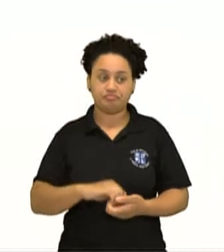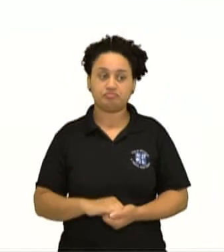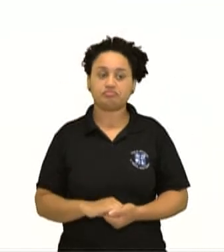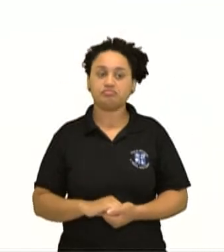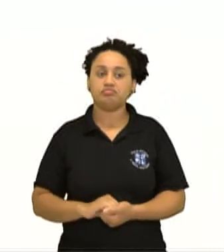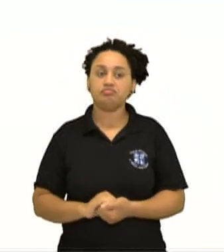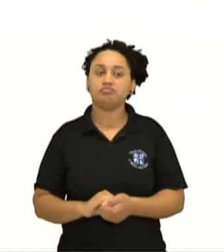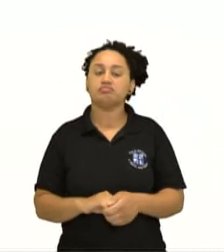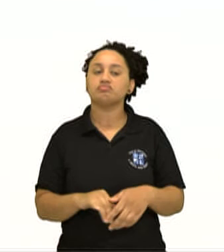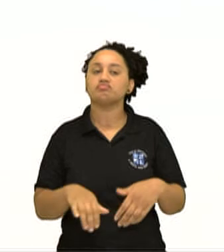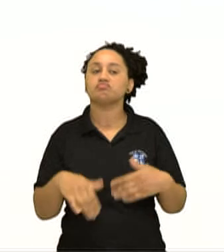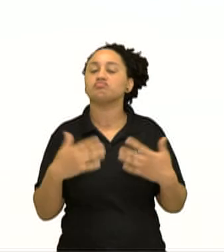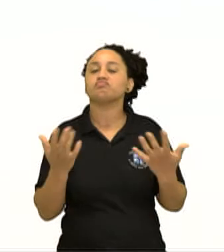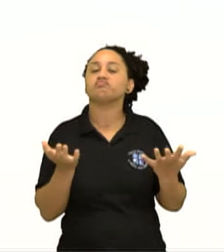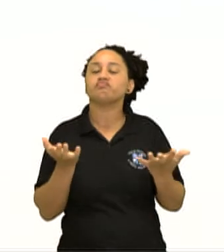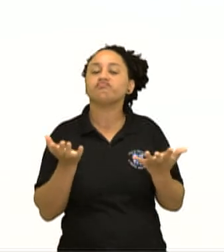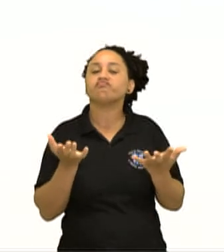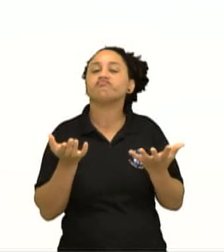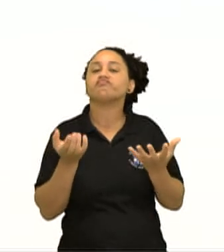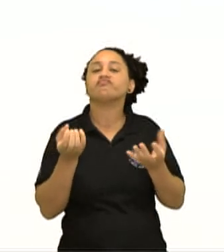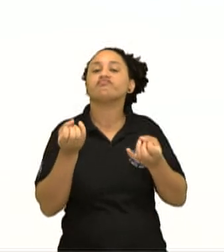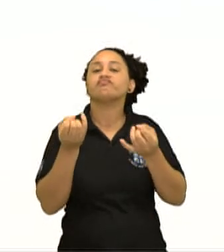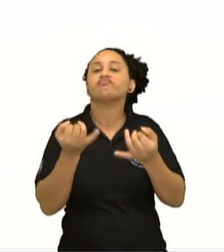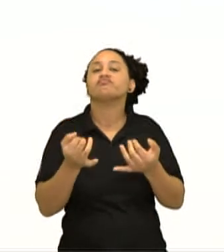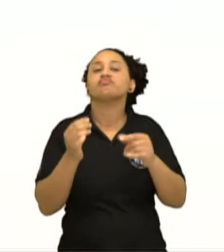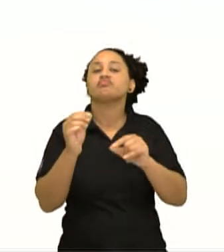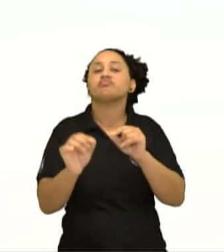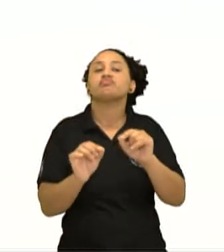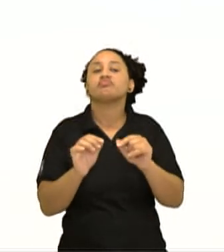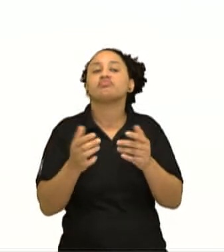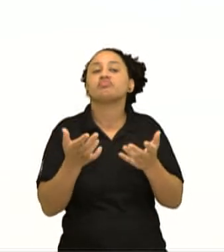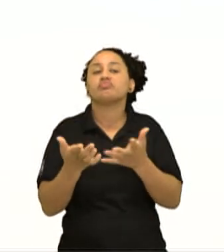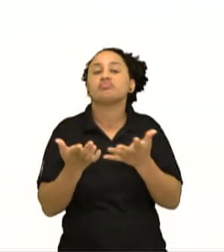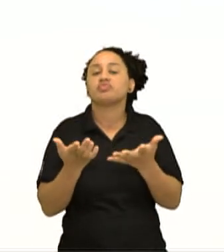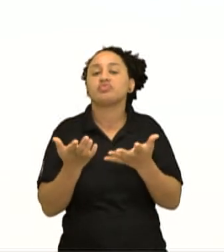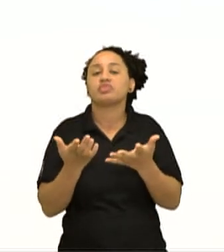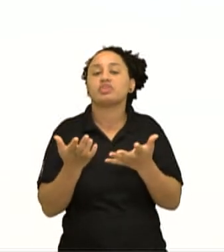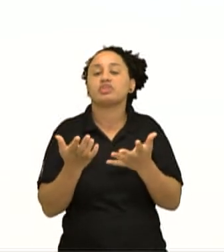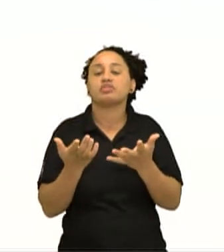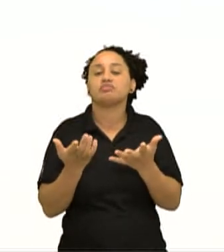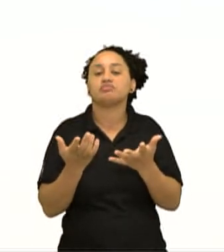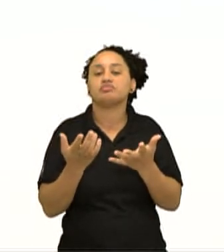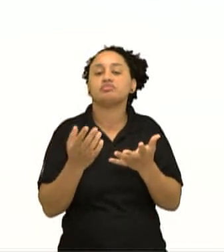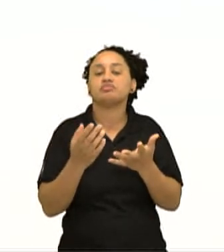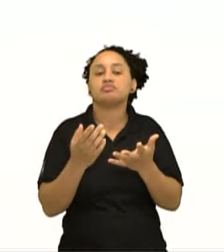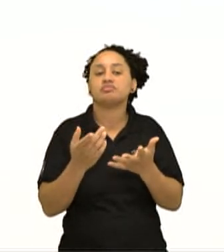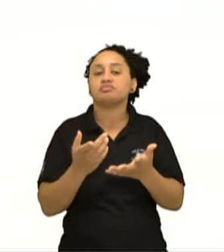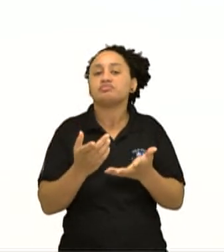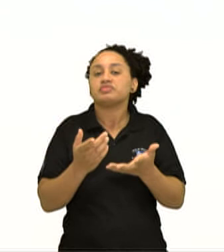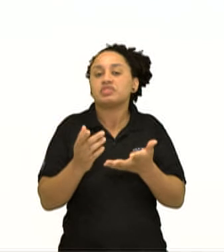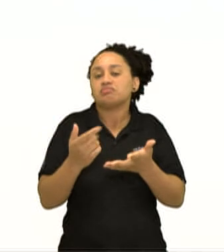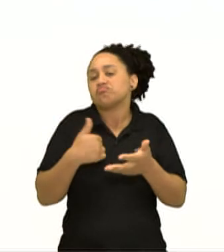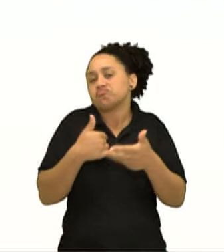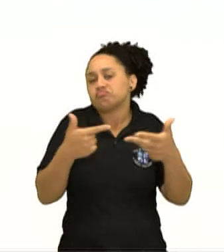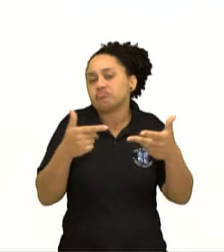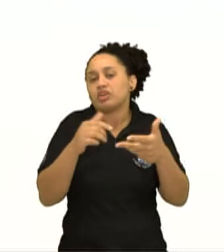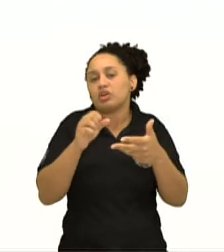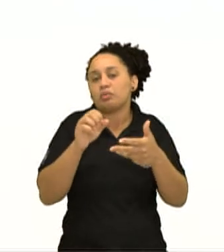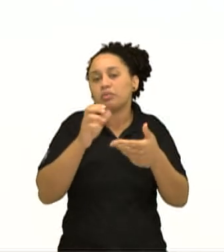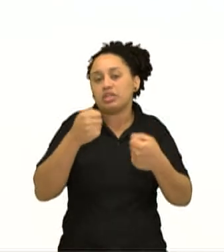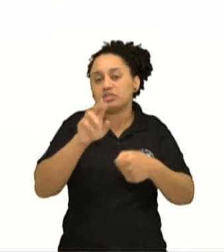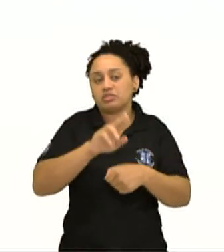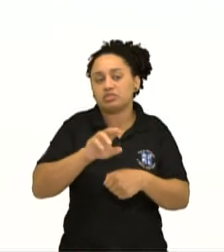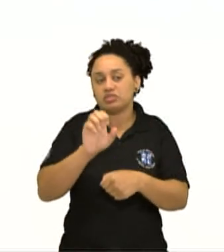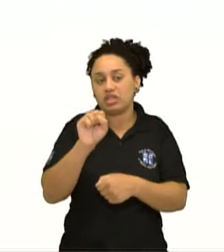ella tiene su coche siempre limpo. Bien? Então, estou usando